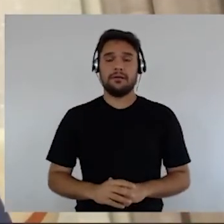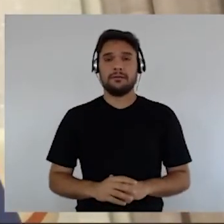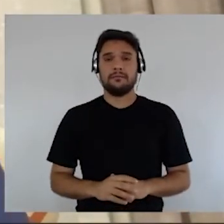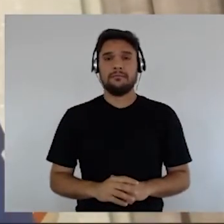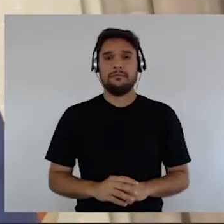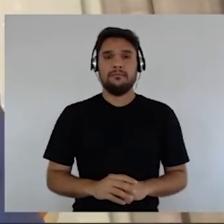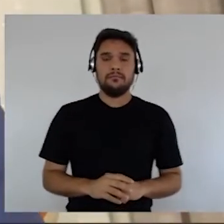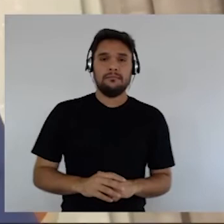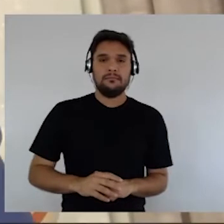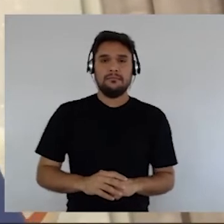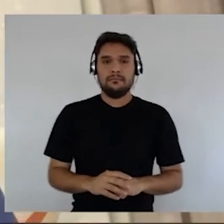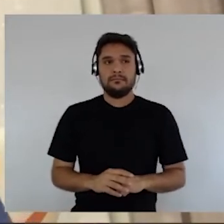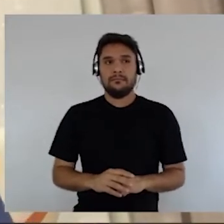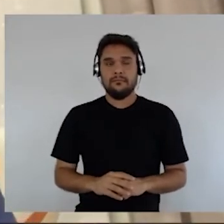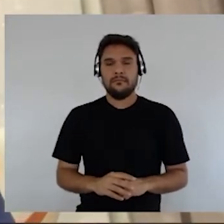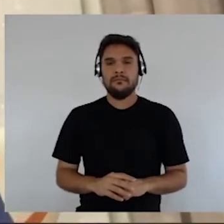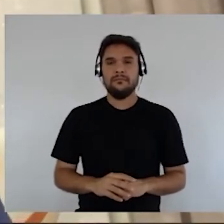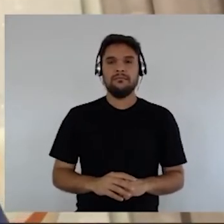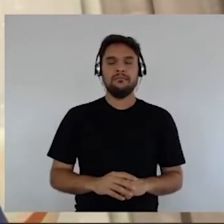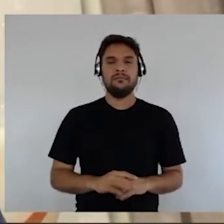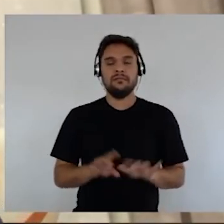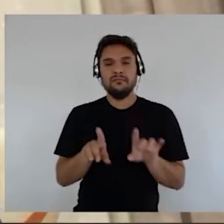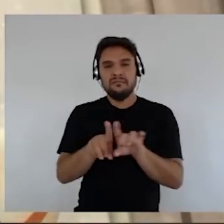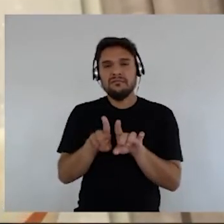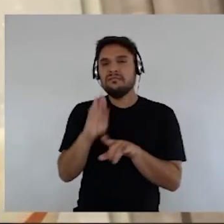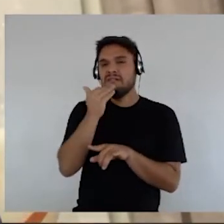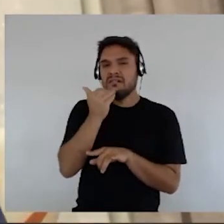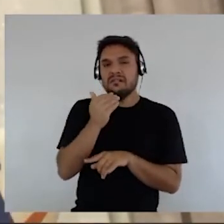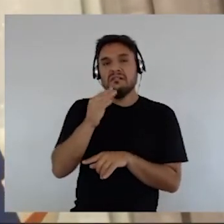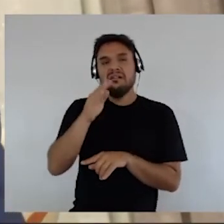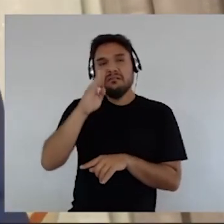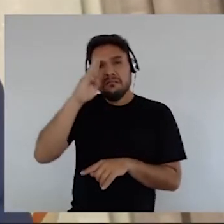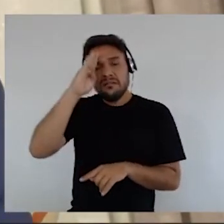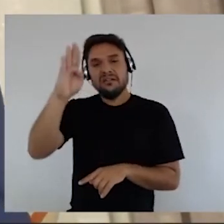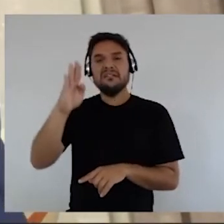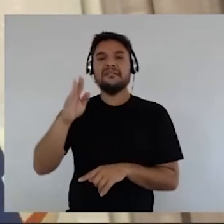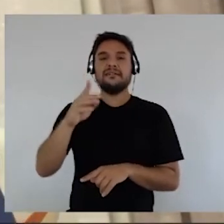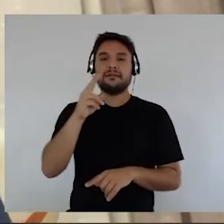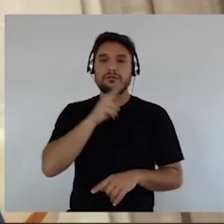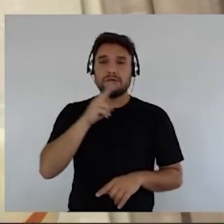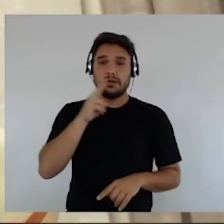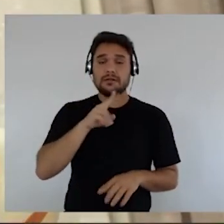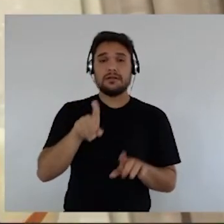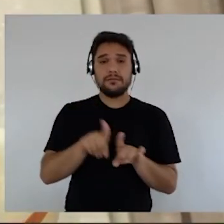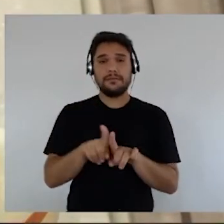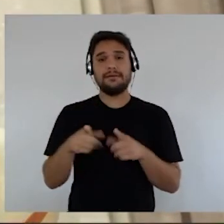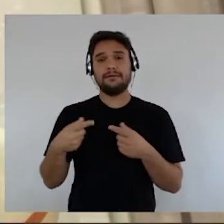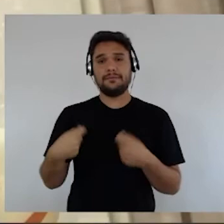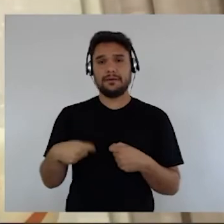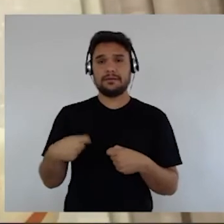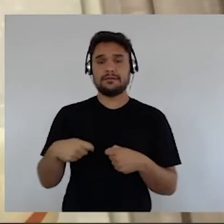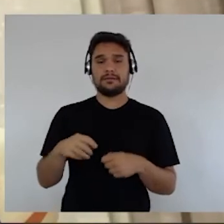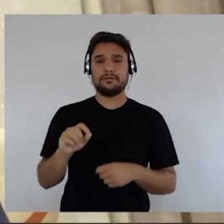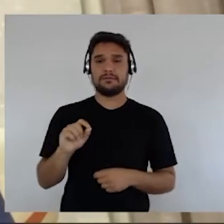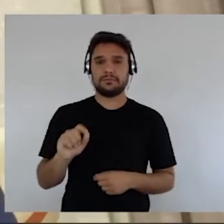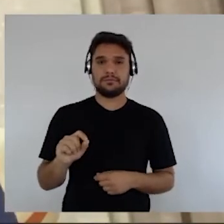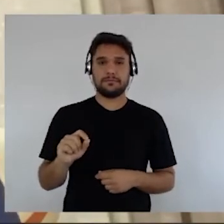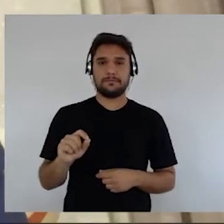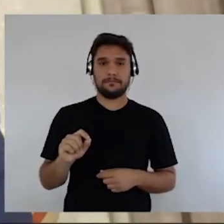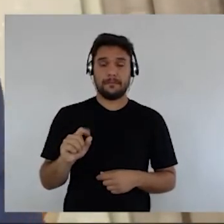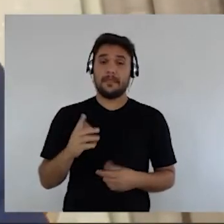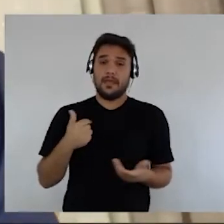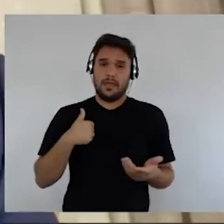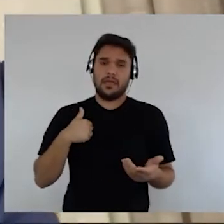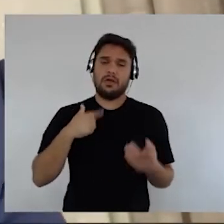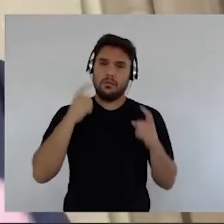sendo gêneros de primeira necessidade, são também muito demandados, e eu